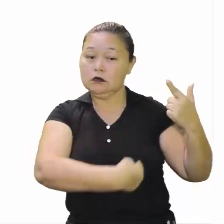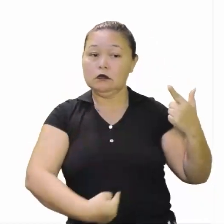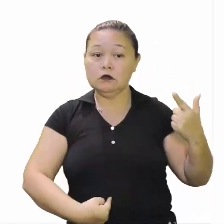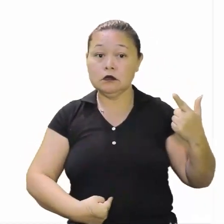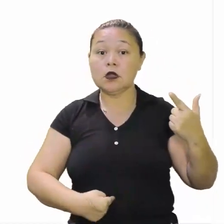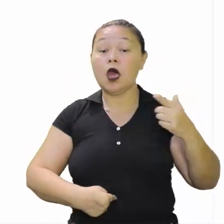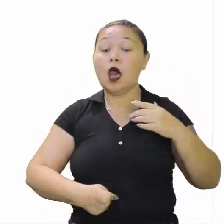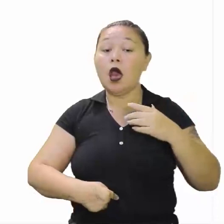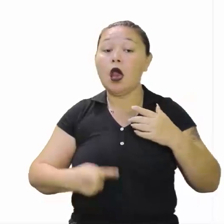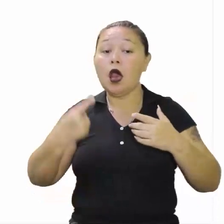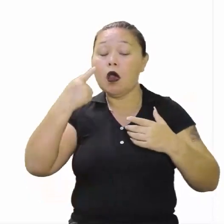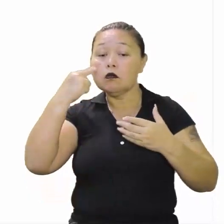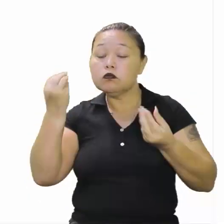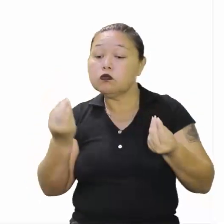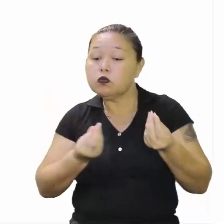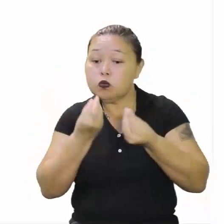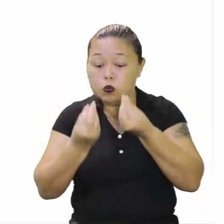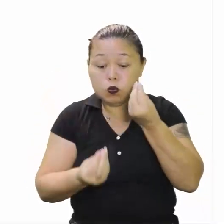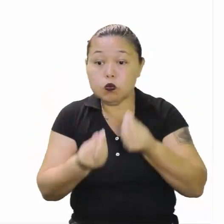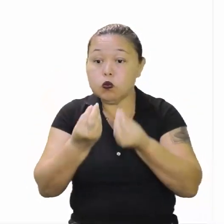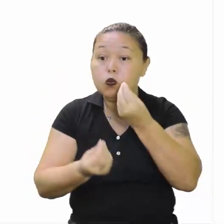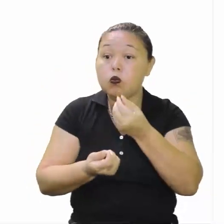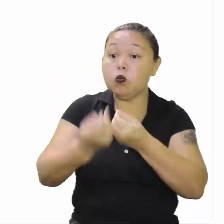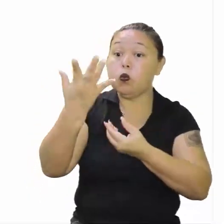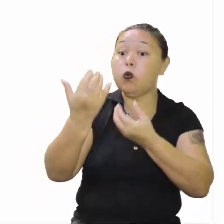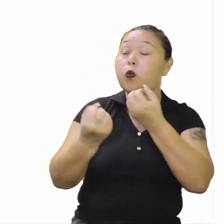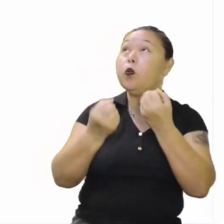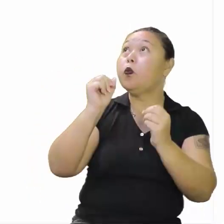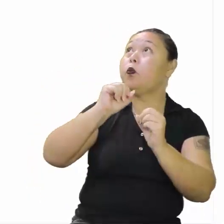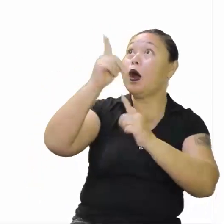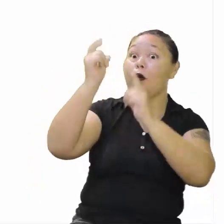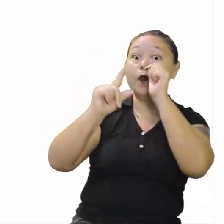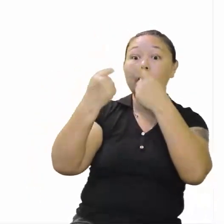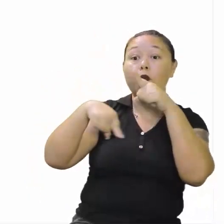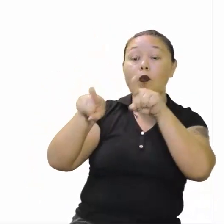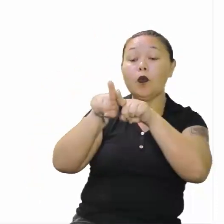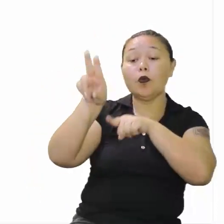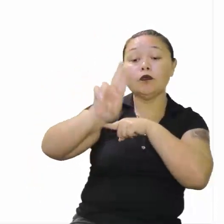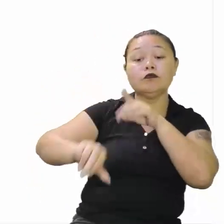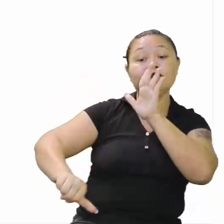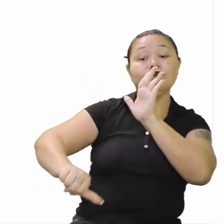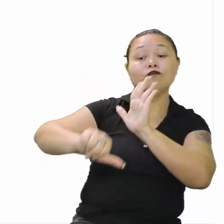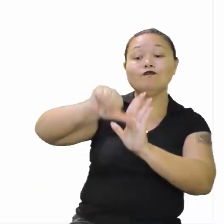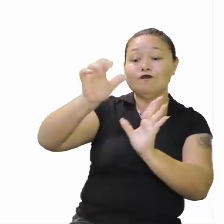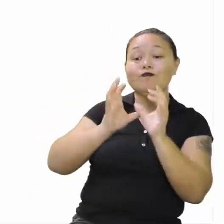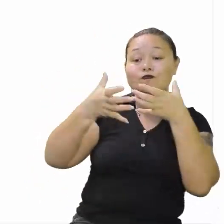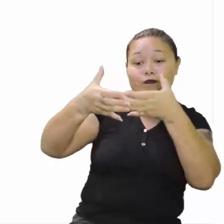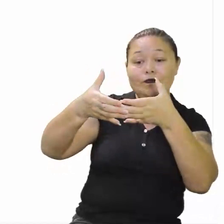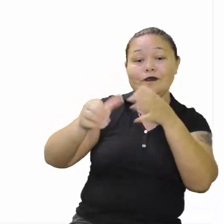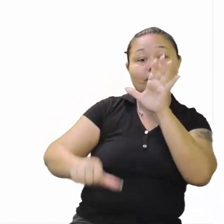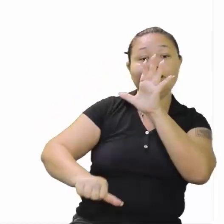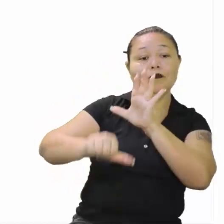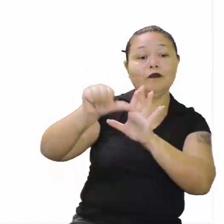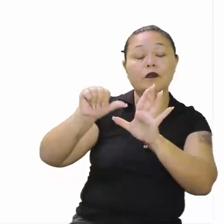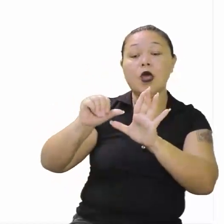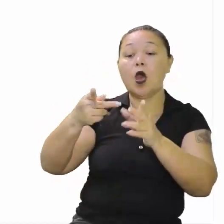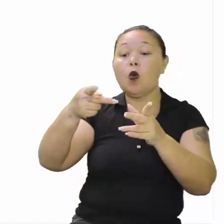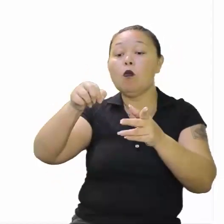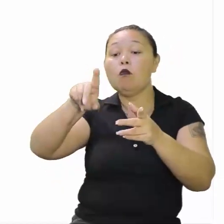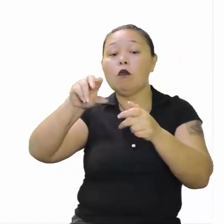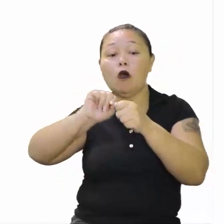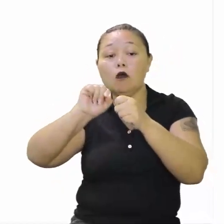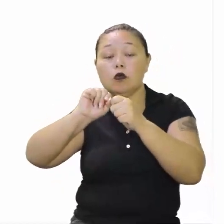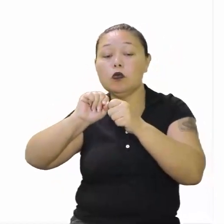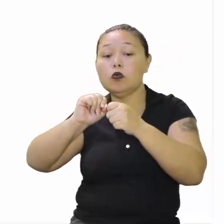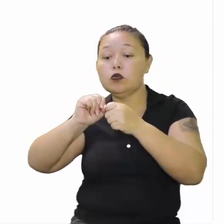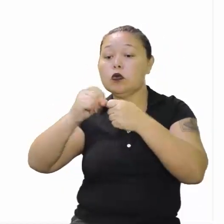os investidores do fogo de artifício e os primeiros a usar a prova em combates no século